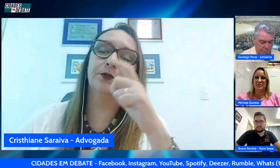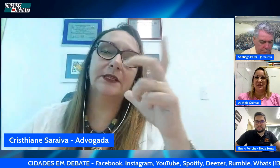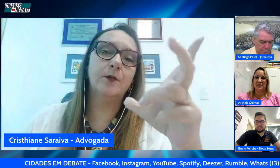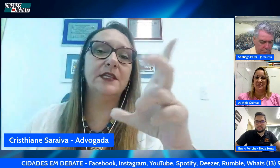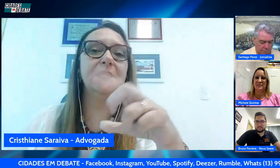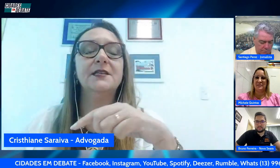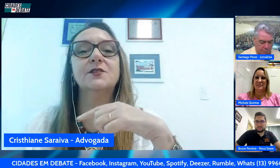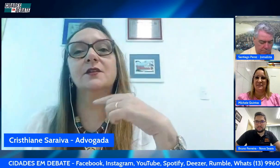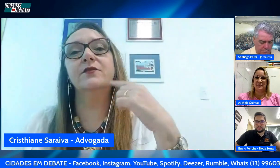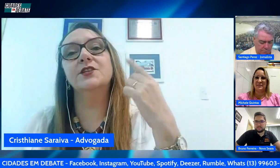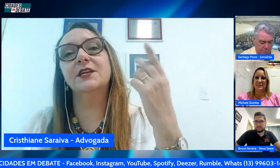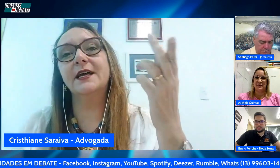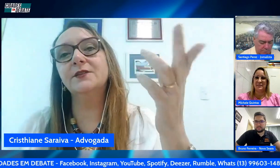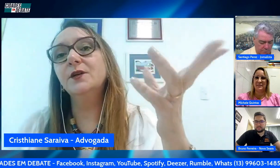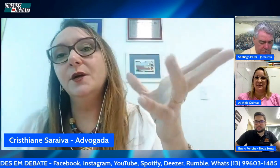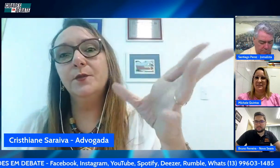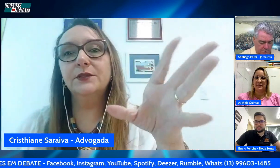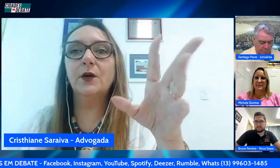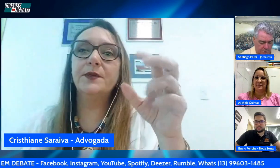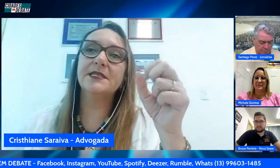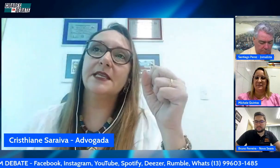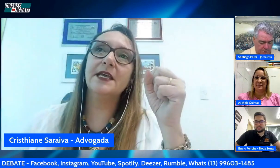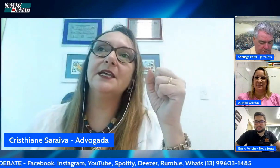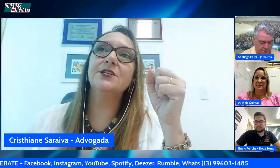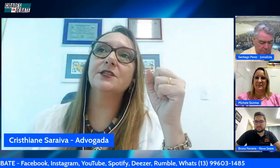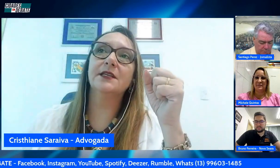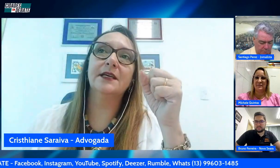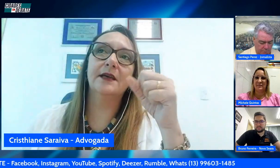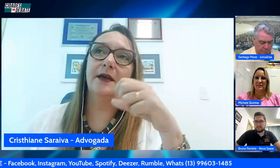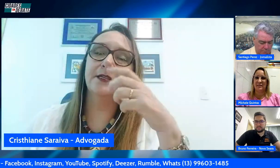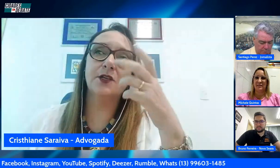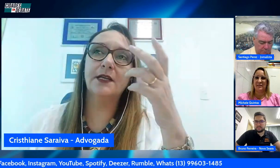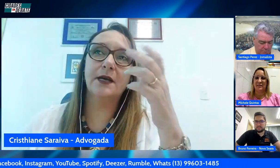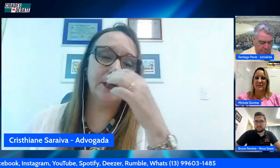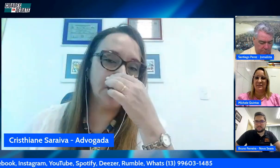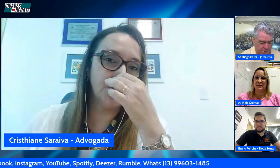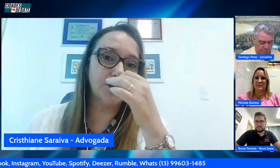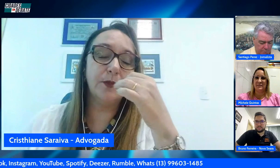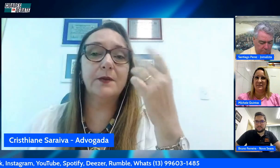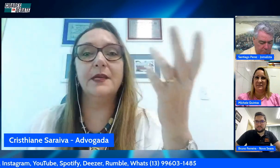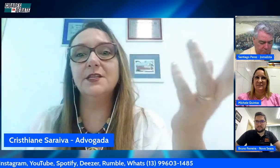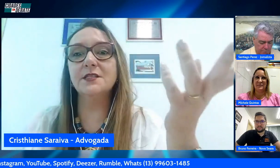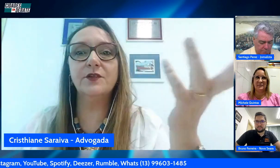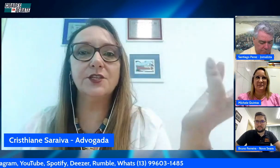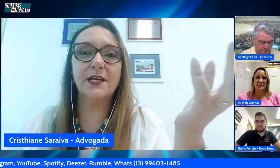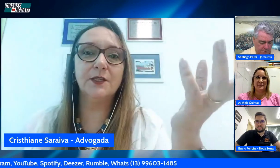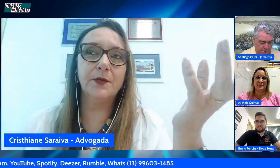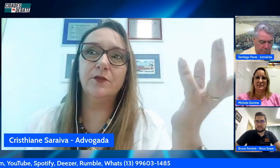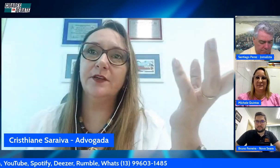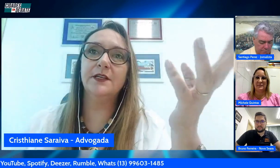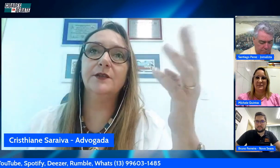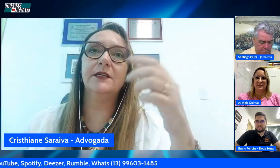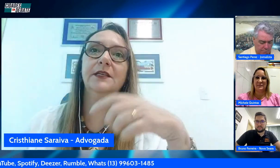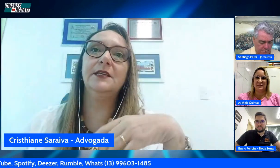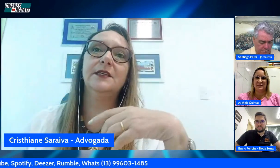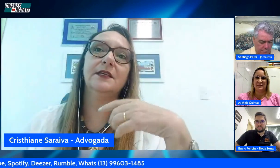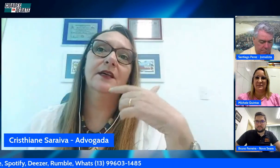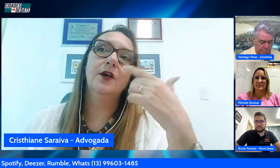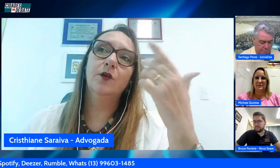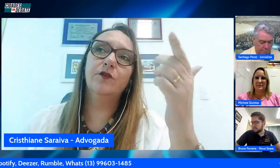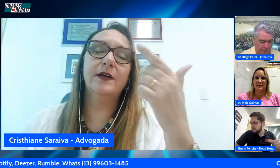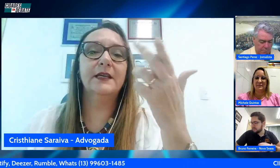indicado por tal ministro, ele foi indicado por tal presidente, né? Historicamente, o Gilmar Mendes foi indicado pelo Fernando